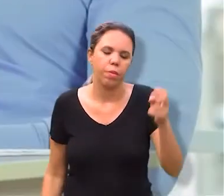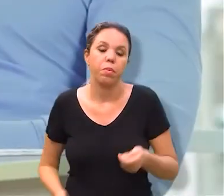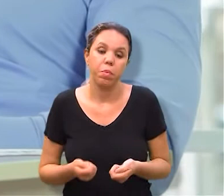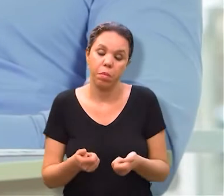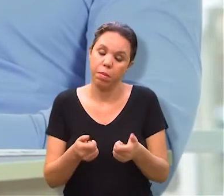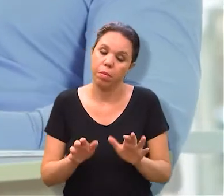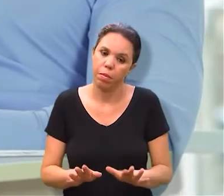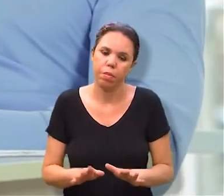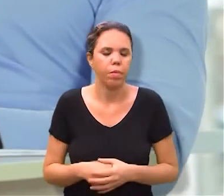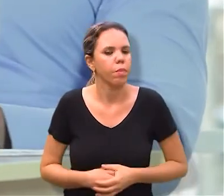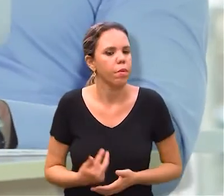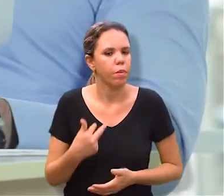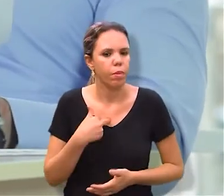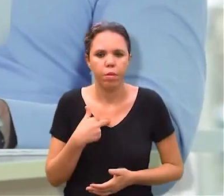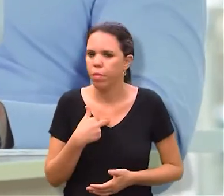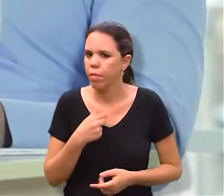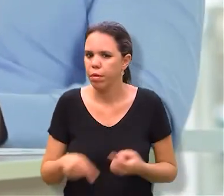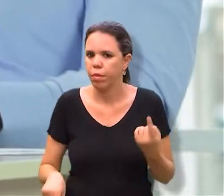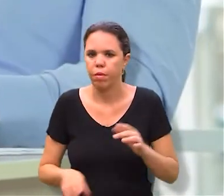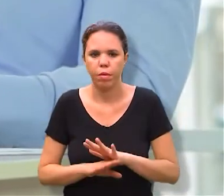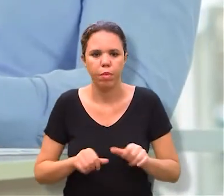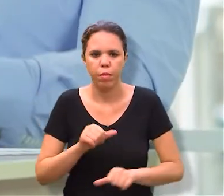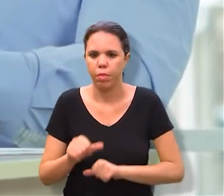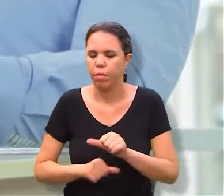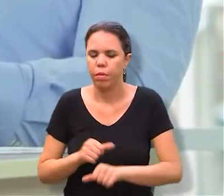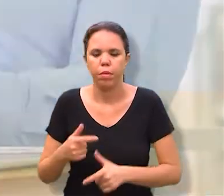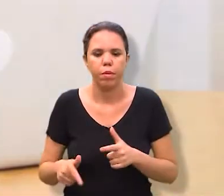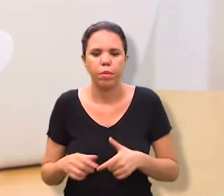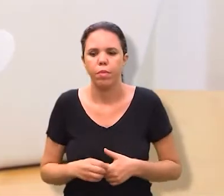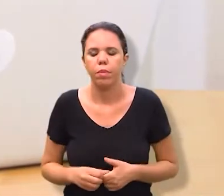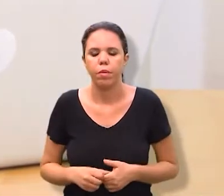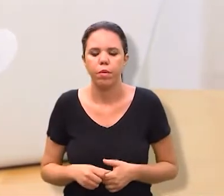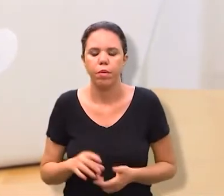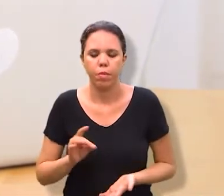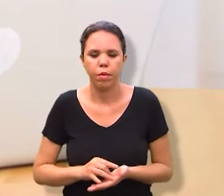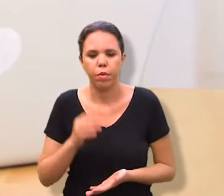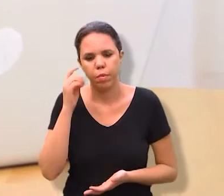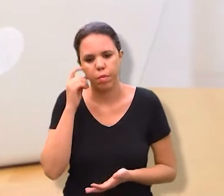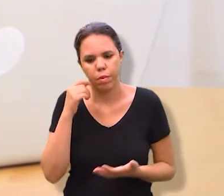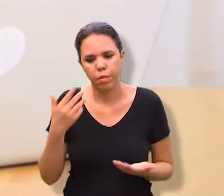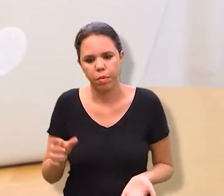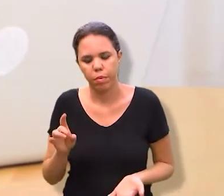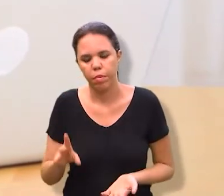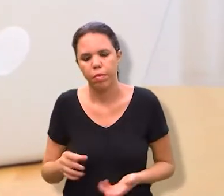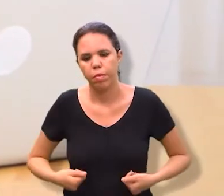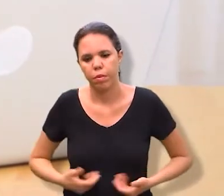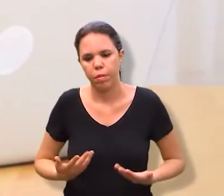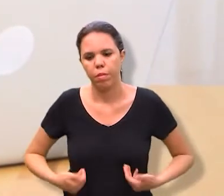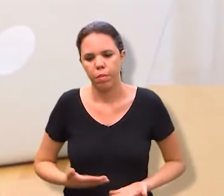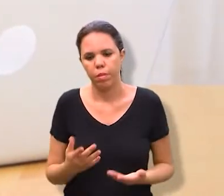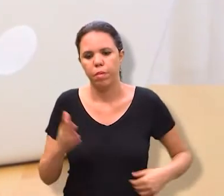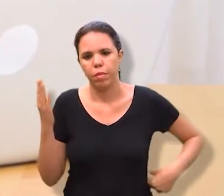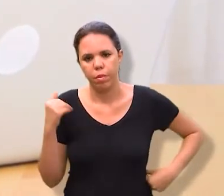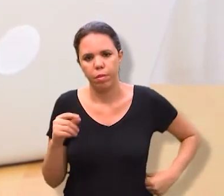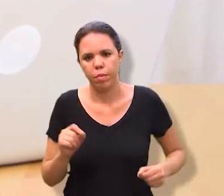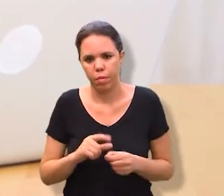É um benefício e não pode deixar isso transformar numa armadilha. Então, realmente, é só gastar aquilo